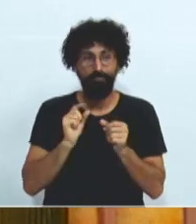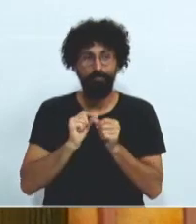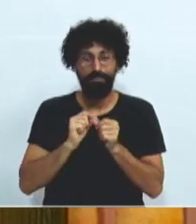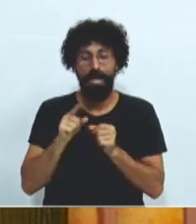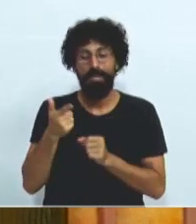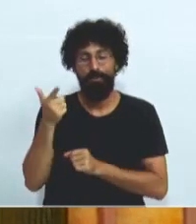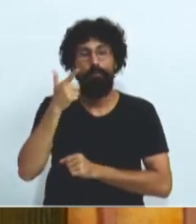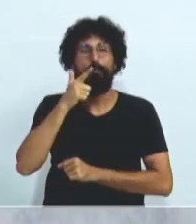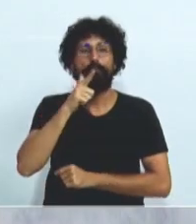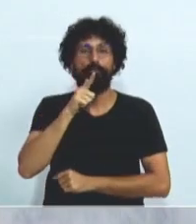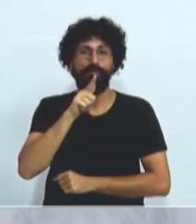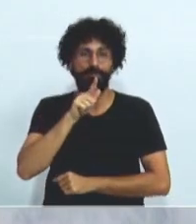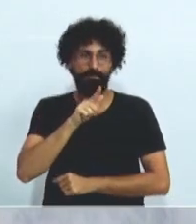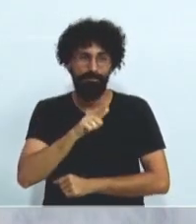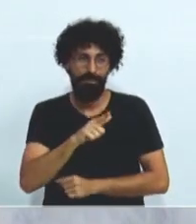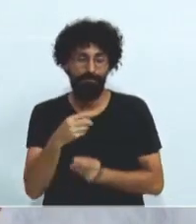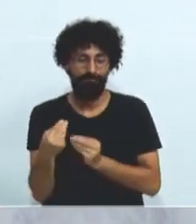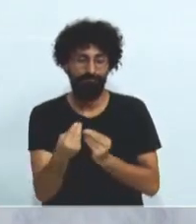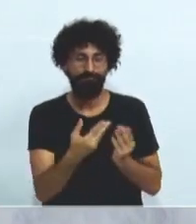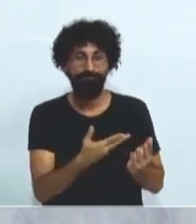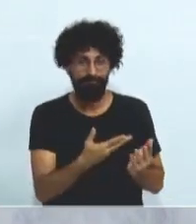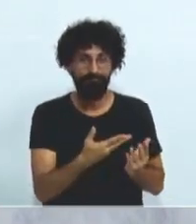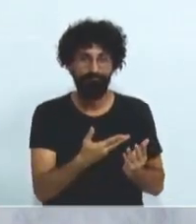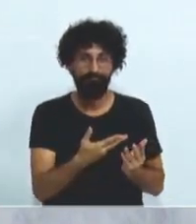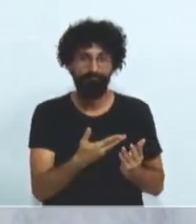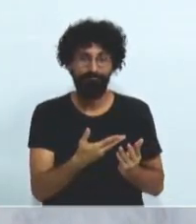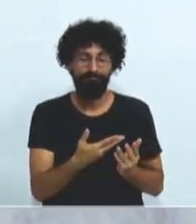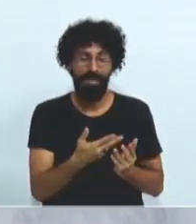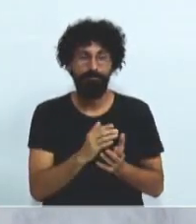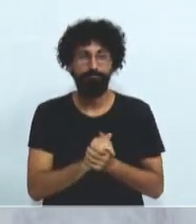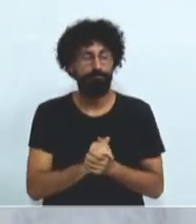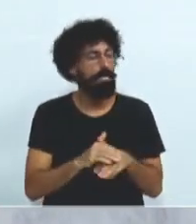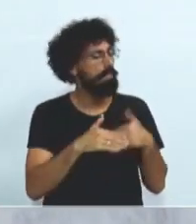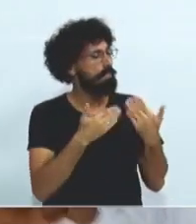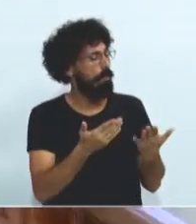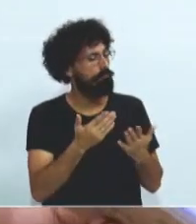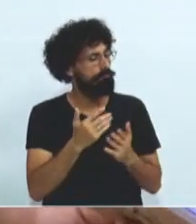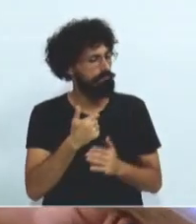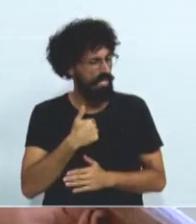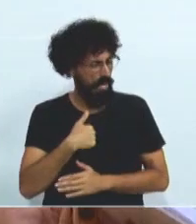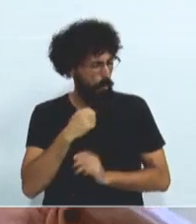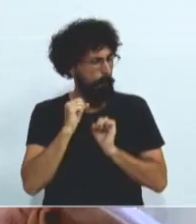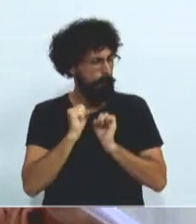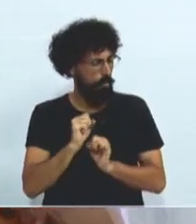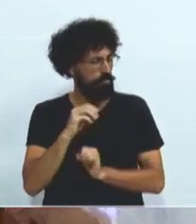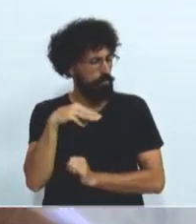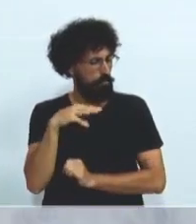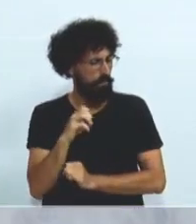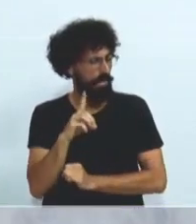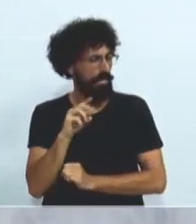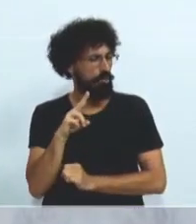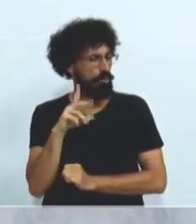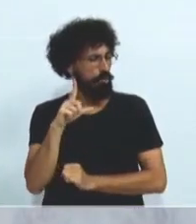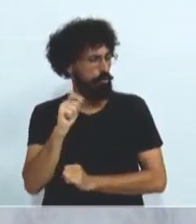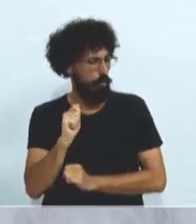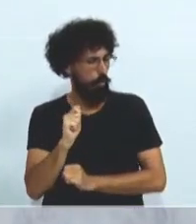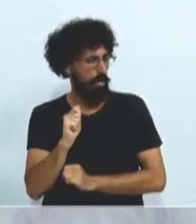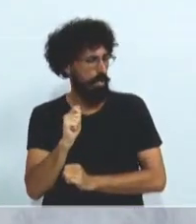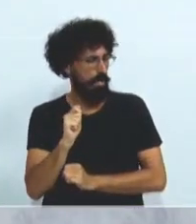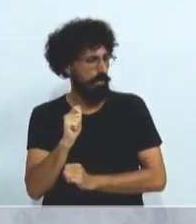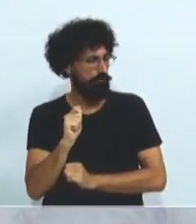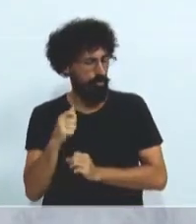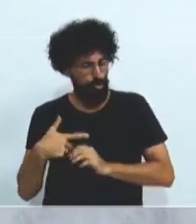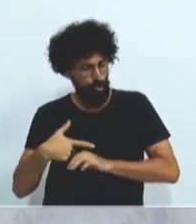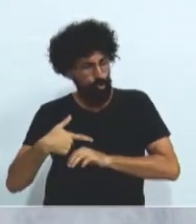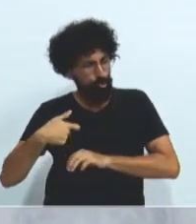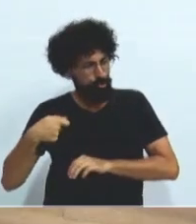doar. Legal. Mas vou ser doador apenas uma única vez de medula óssea? Eu